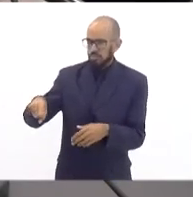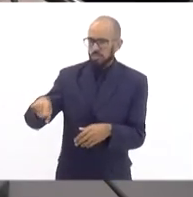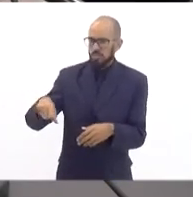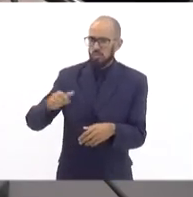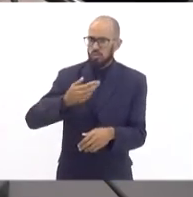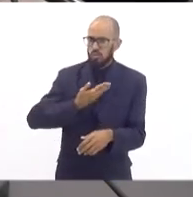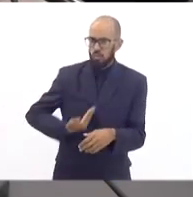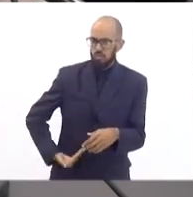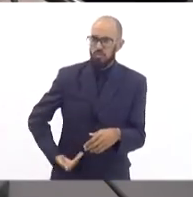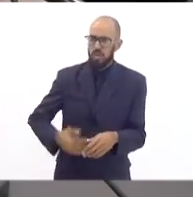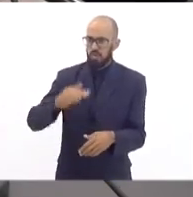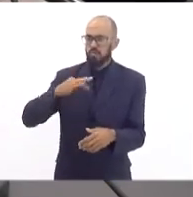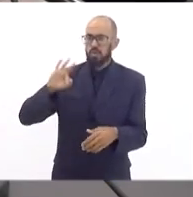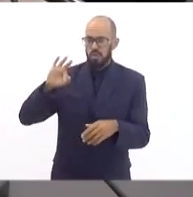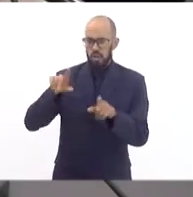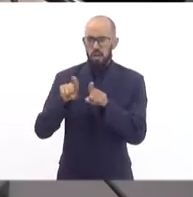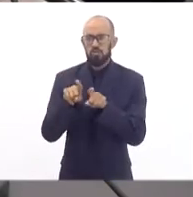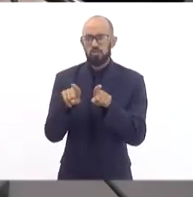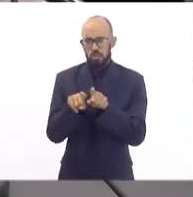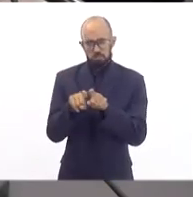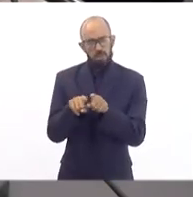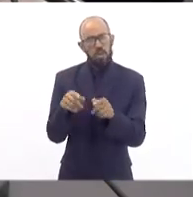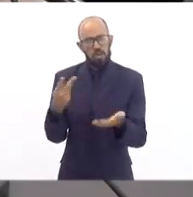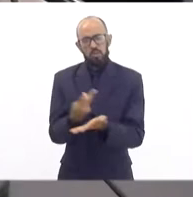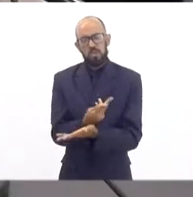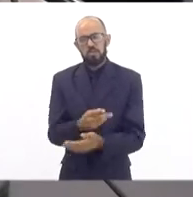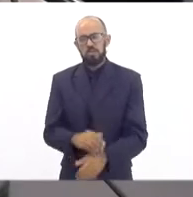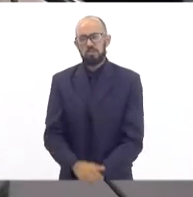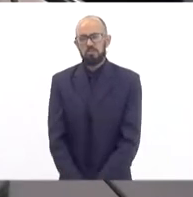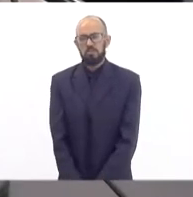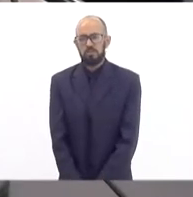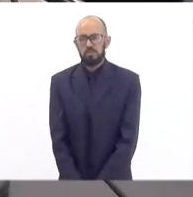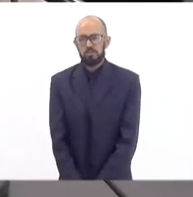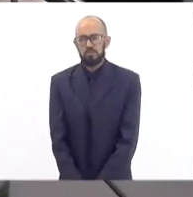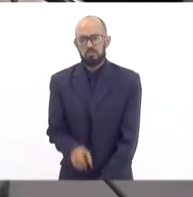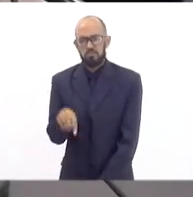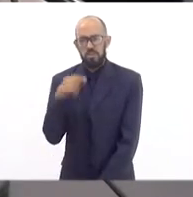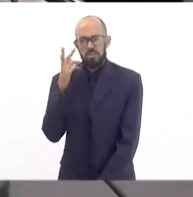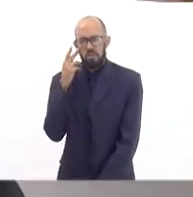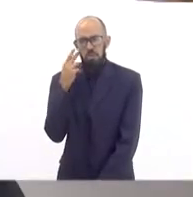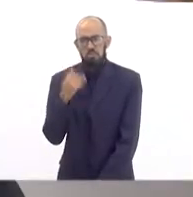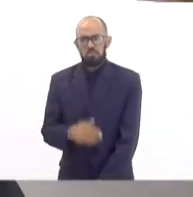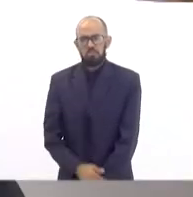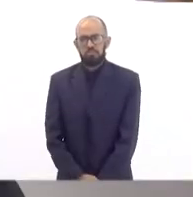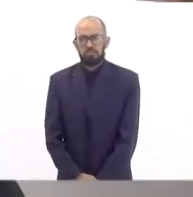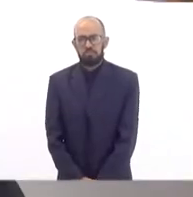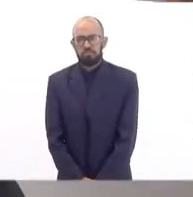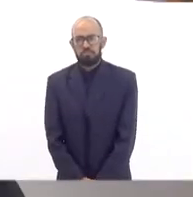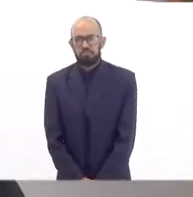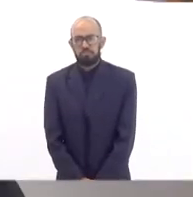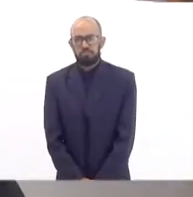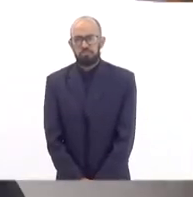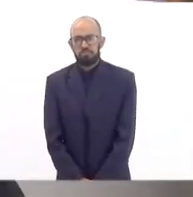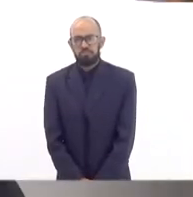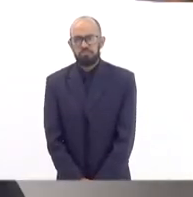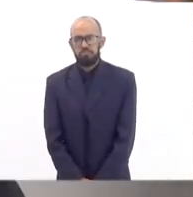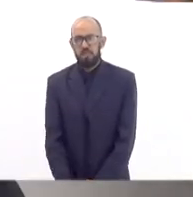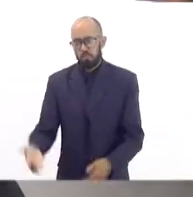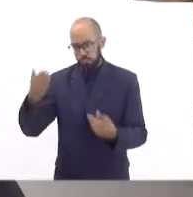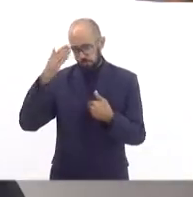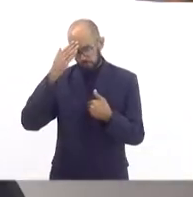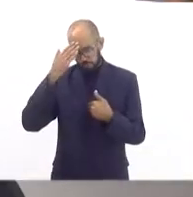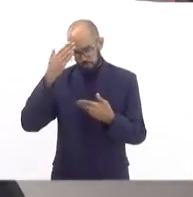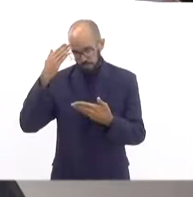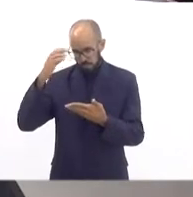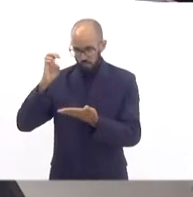nas concessões de carga, sim. Sim. É comum. Obrigada, deputado Valdec.